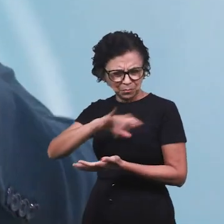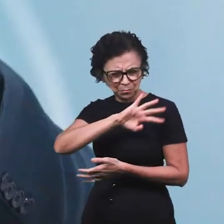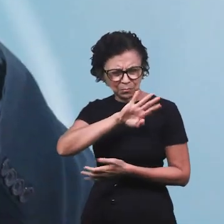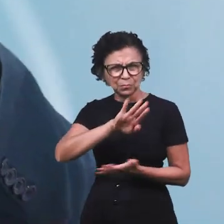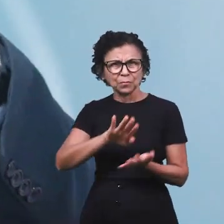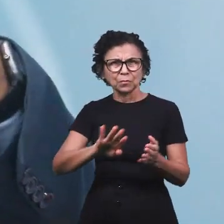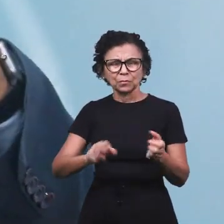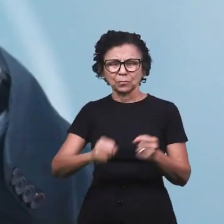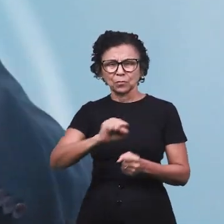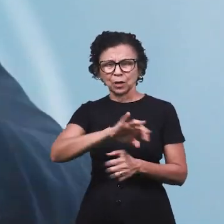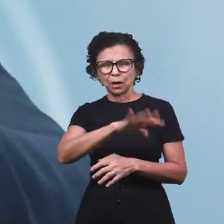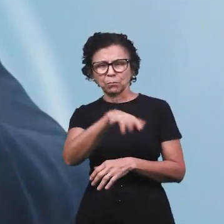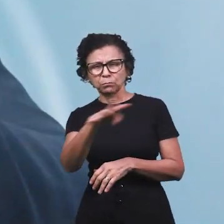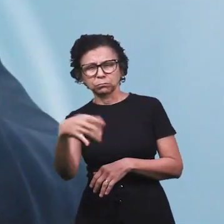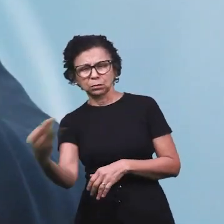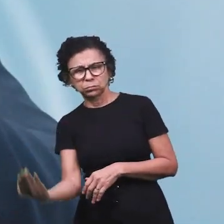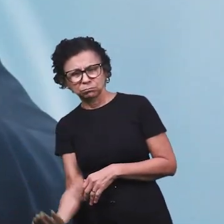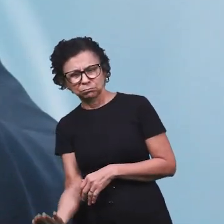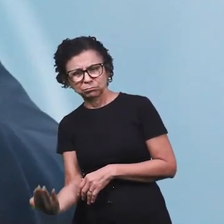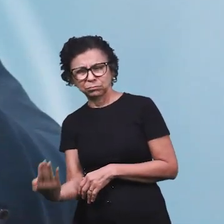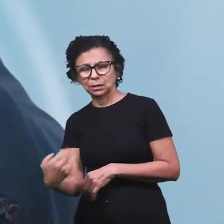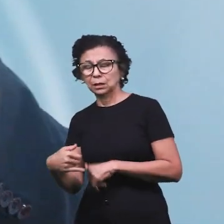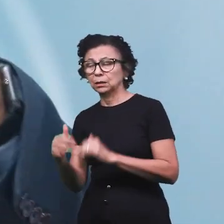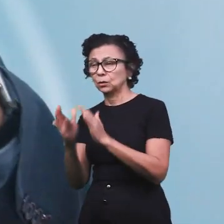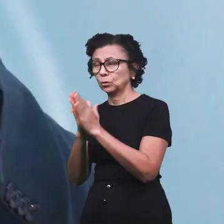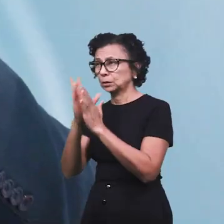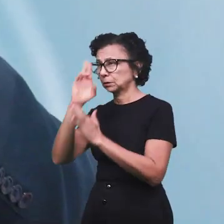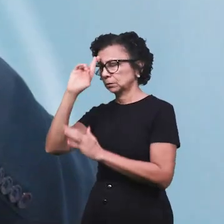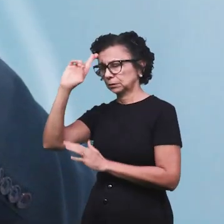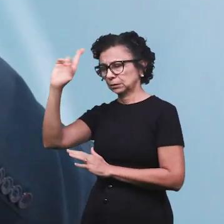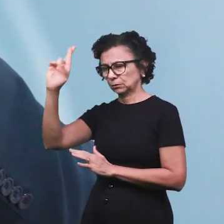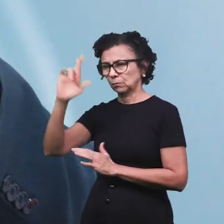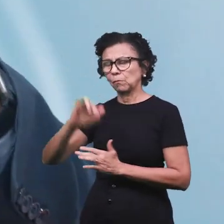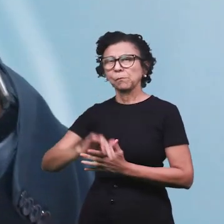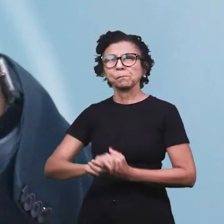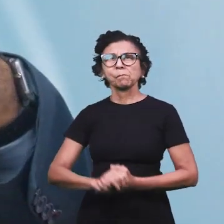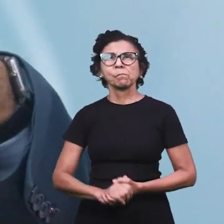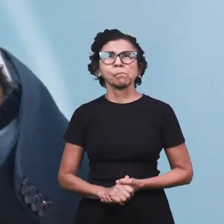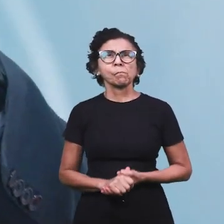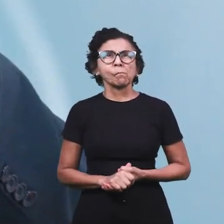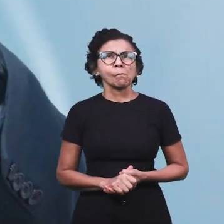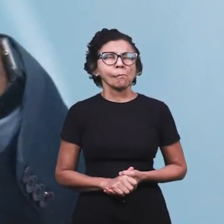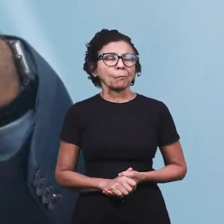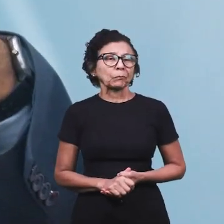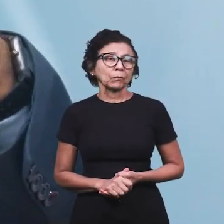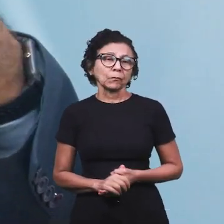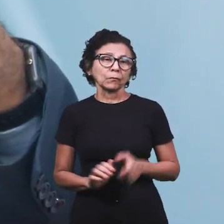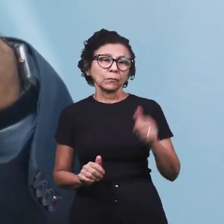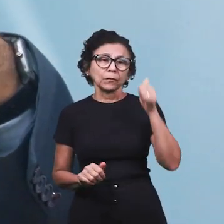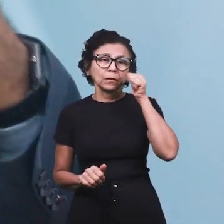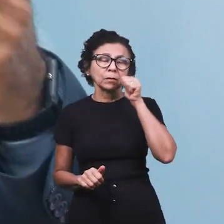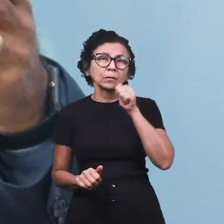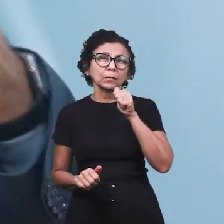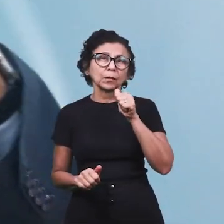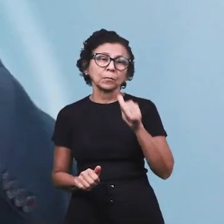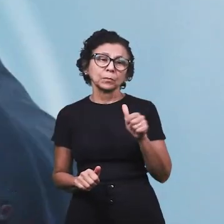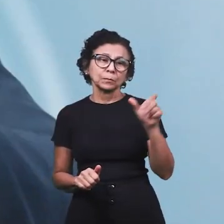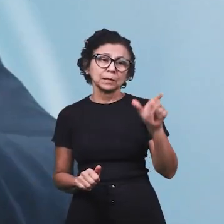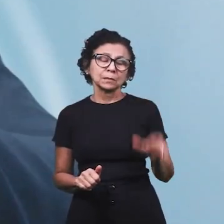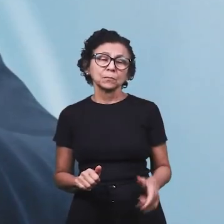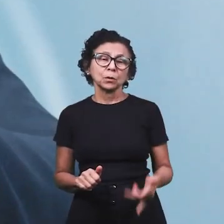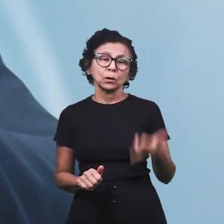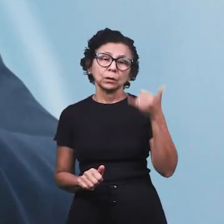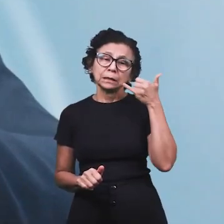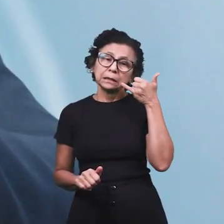tombado, glorificando ao Senhor. E daí eu tive que ligar para a Jane, falar que ia voltar, não queria deixar ela